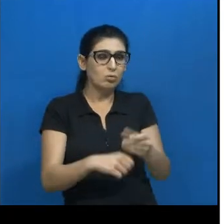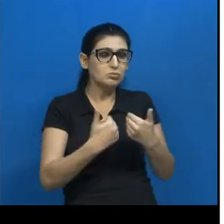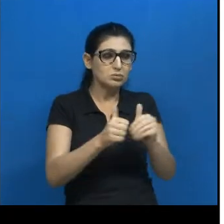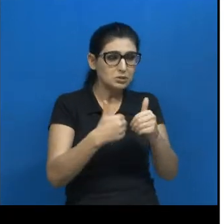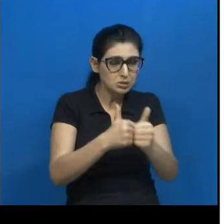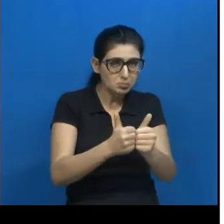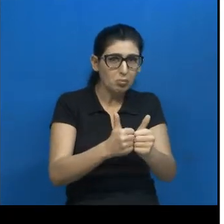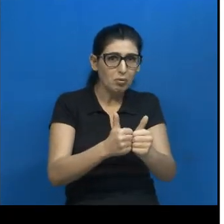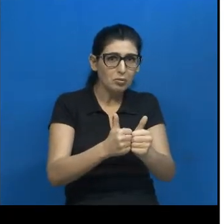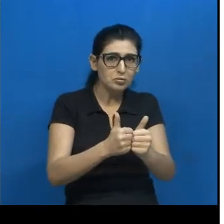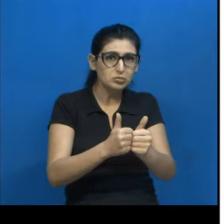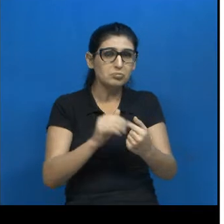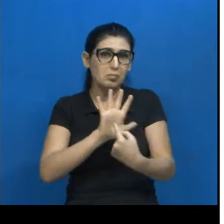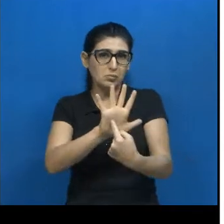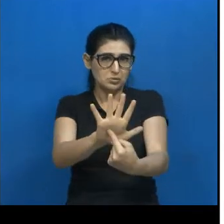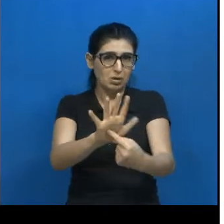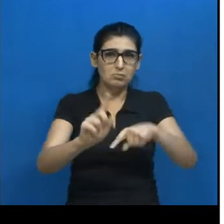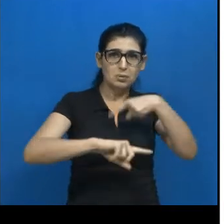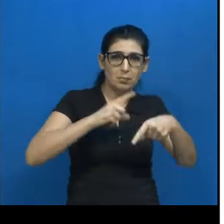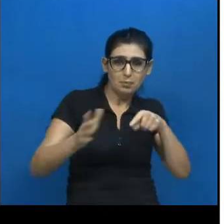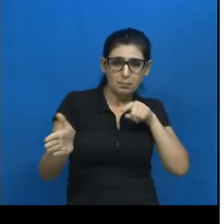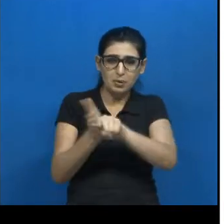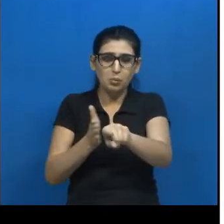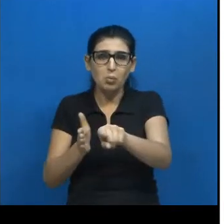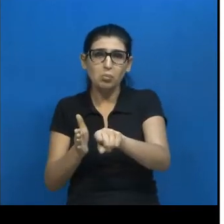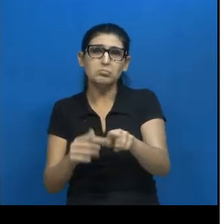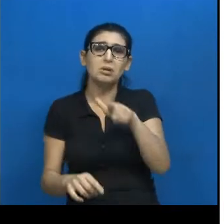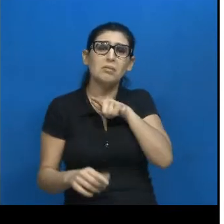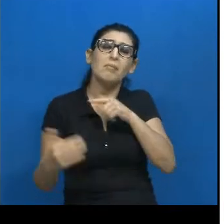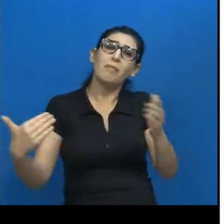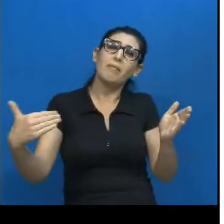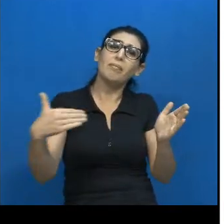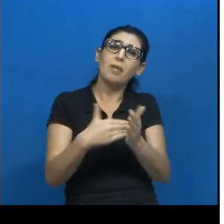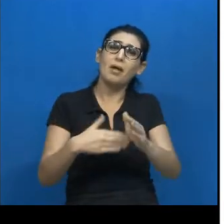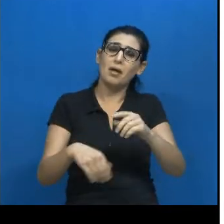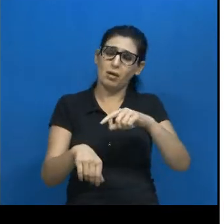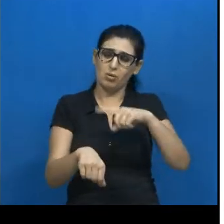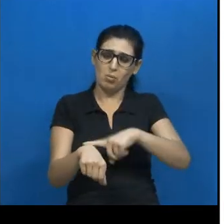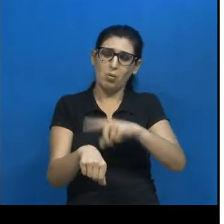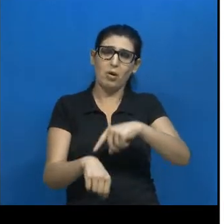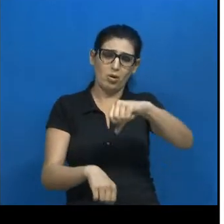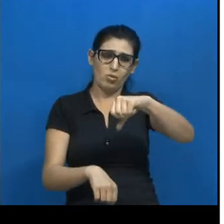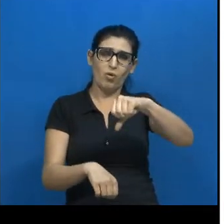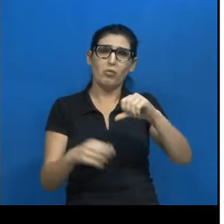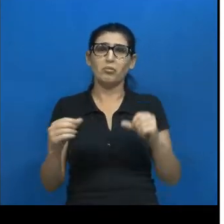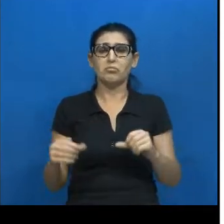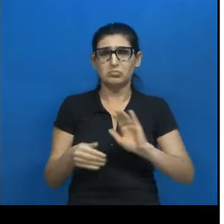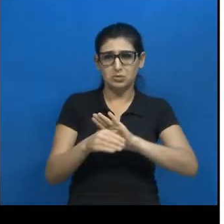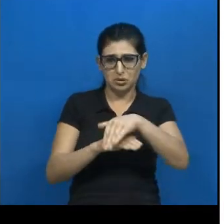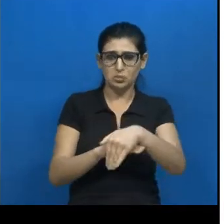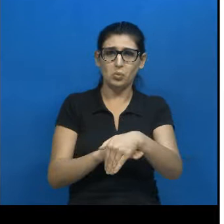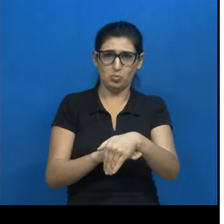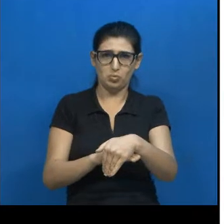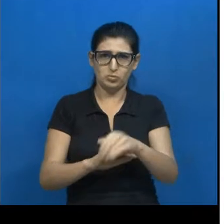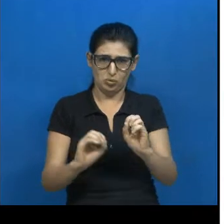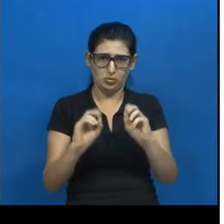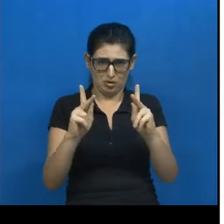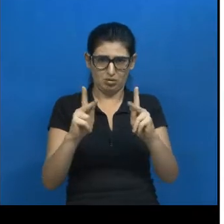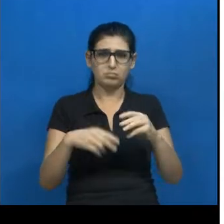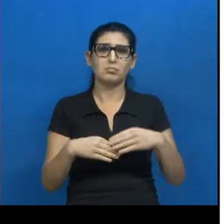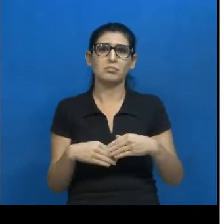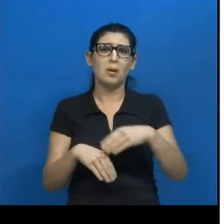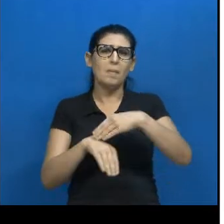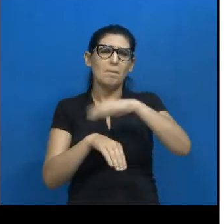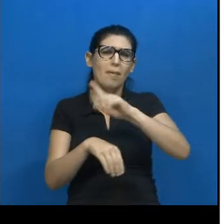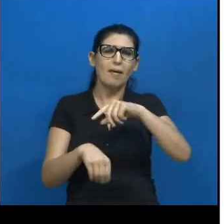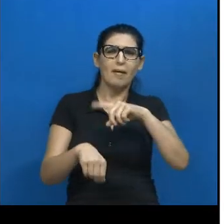algumas perguntas. Nós temos até 9 horas da noite, então nós gostaríamos de manter esse horário. Caso passe do horário, a gente